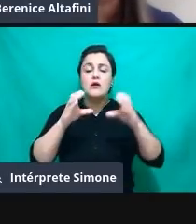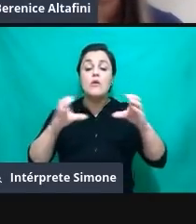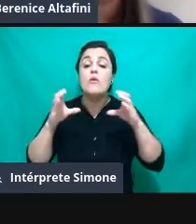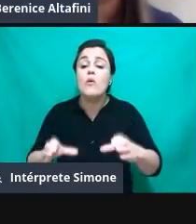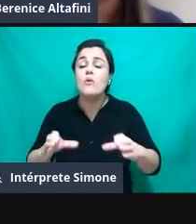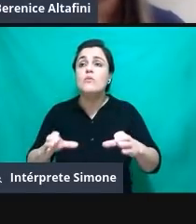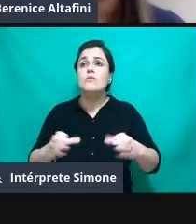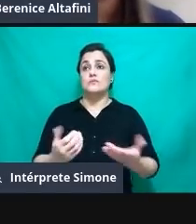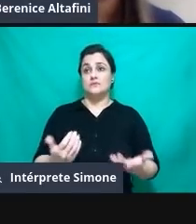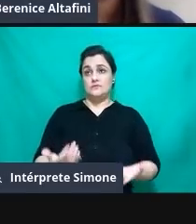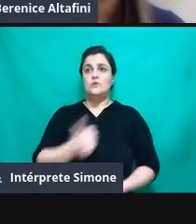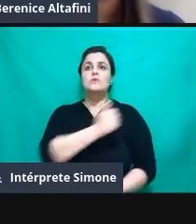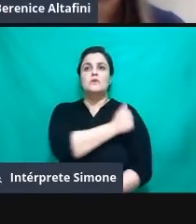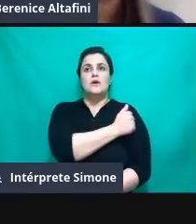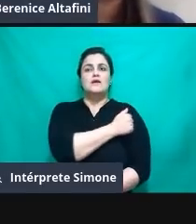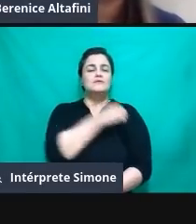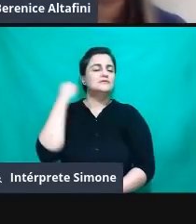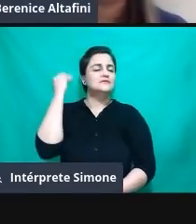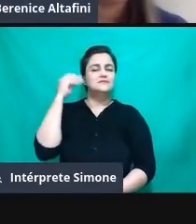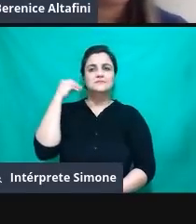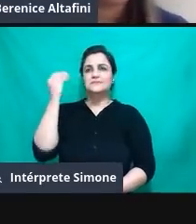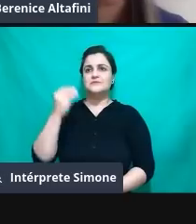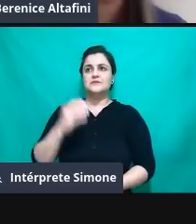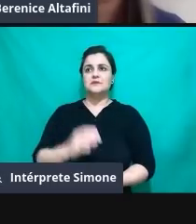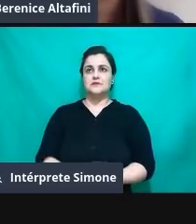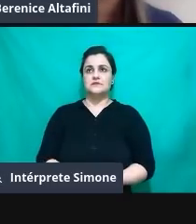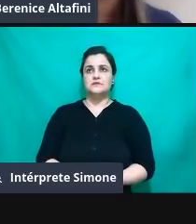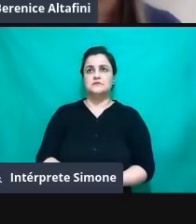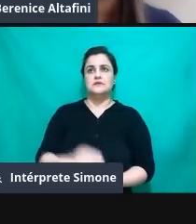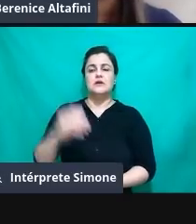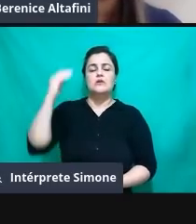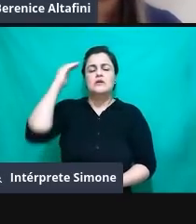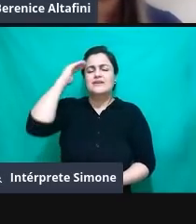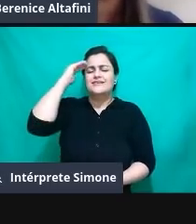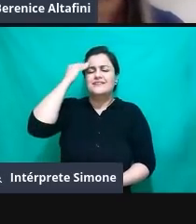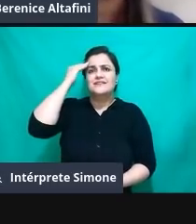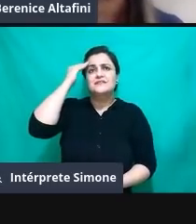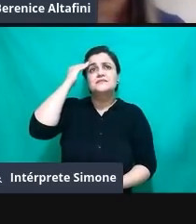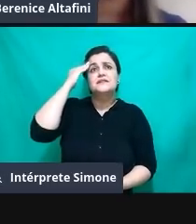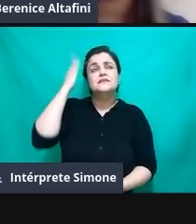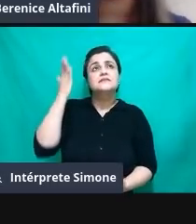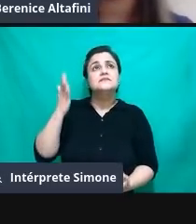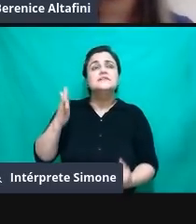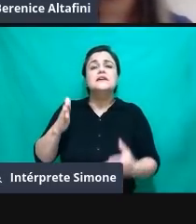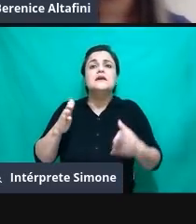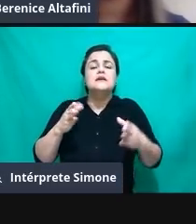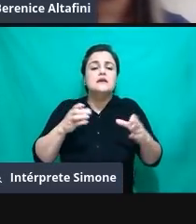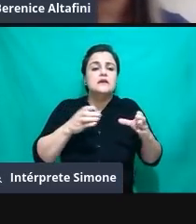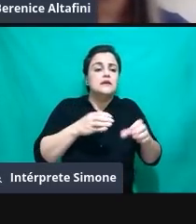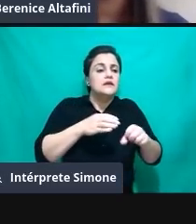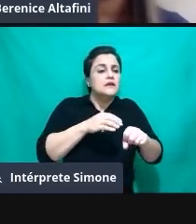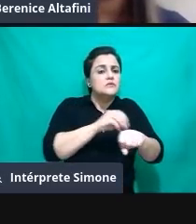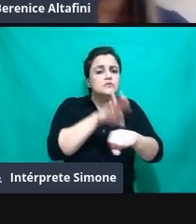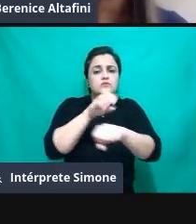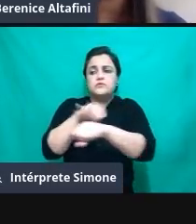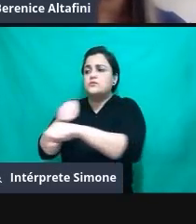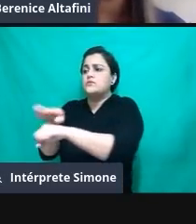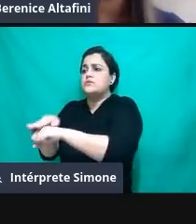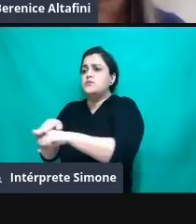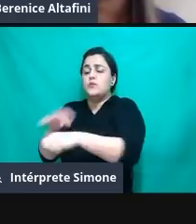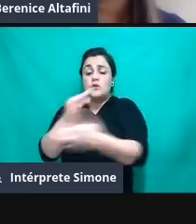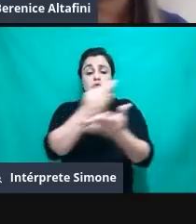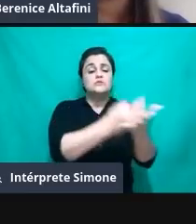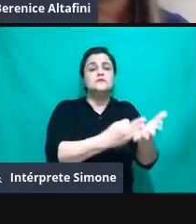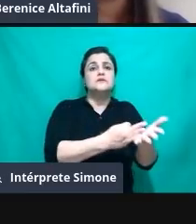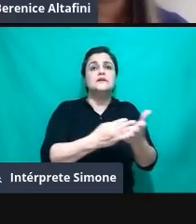preciso entender qual meio ele vai circular, qual objetivo que eu tenho para aquele tipo de texto. Nós temos